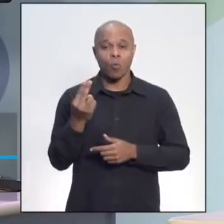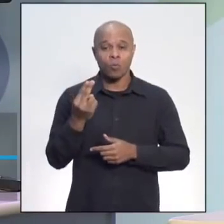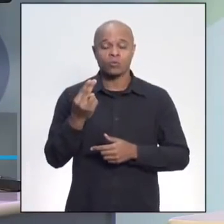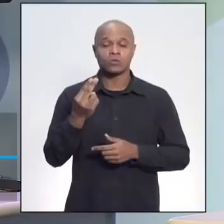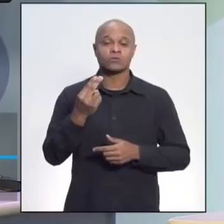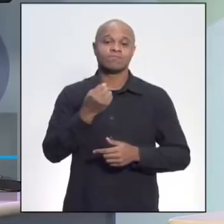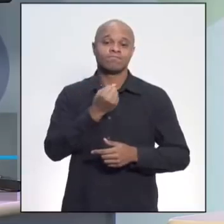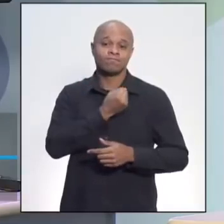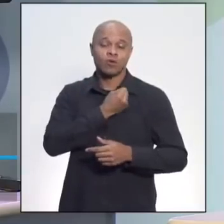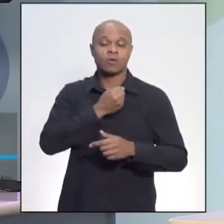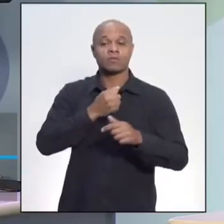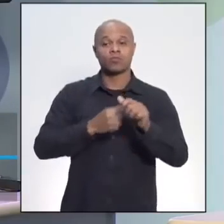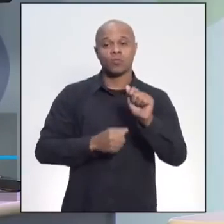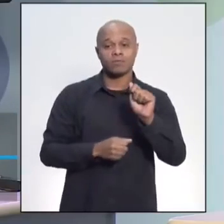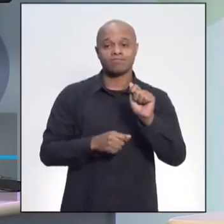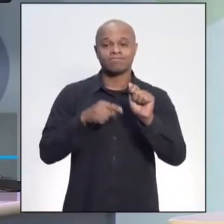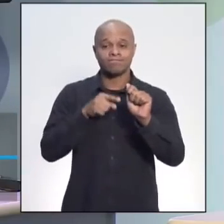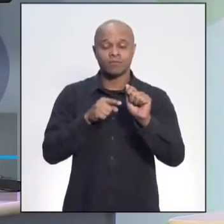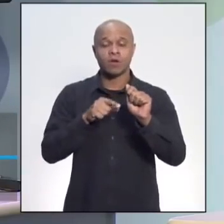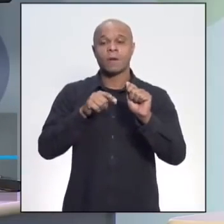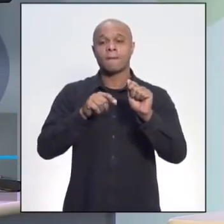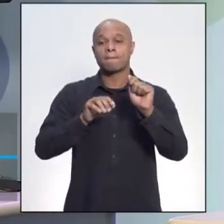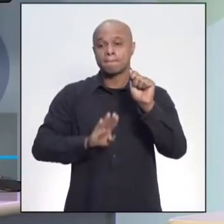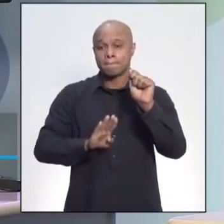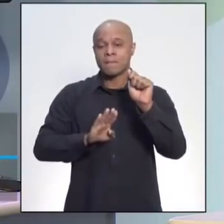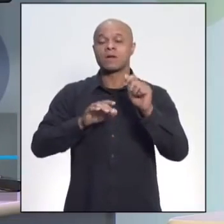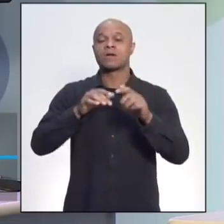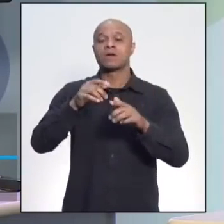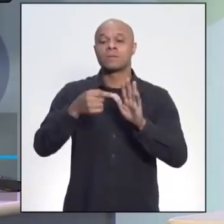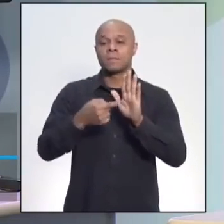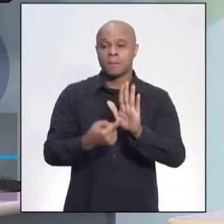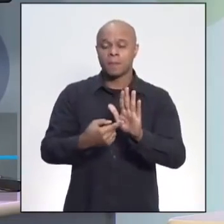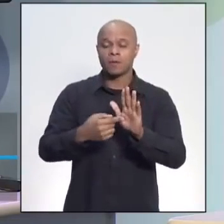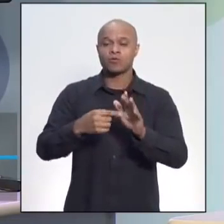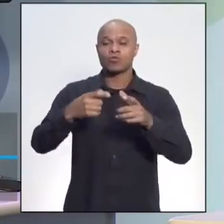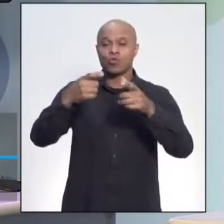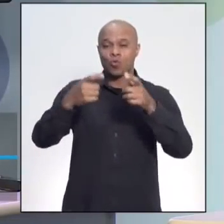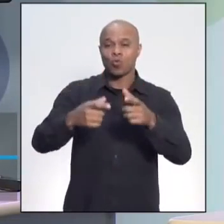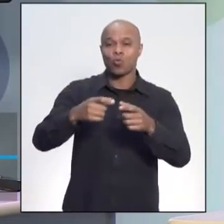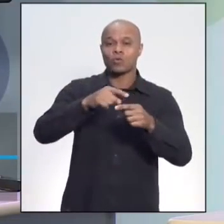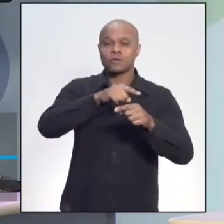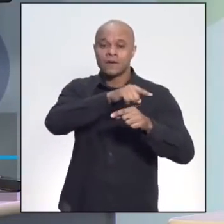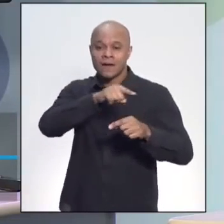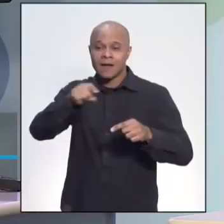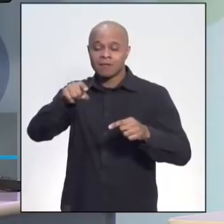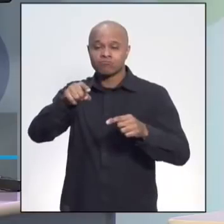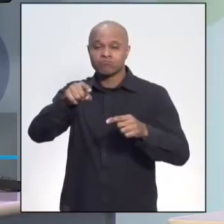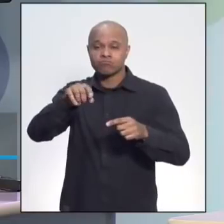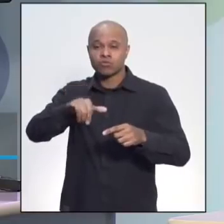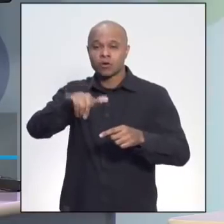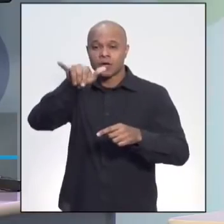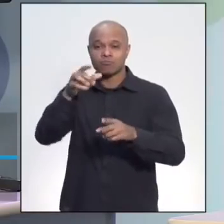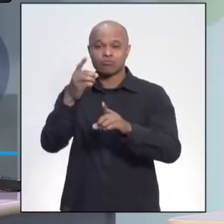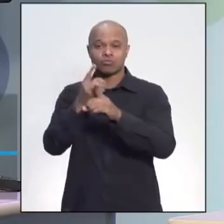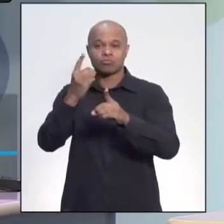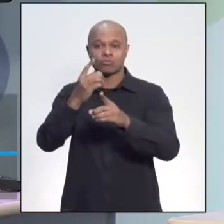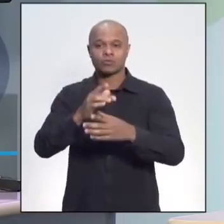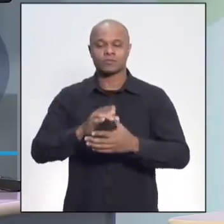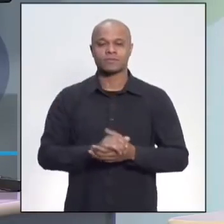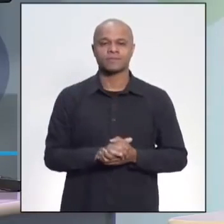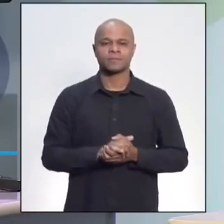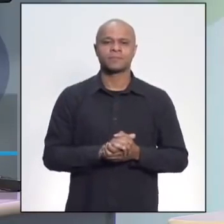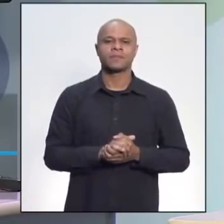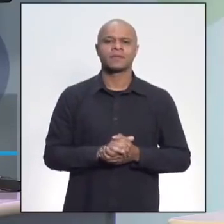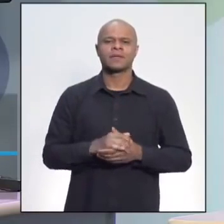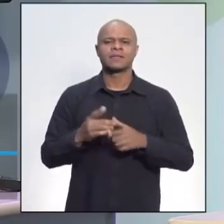para o coeficiente A. E o coeficiente B indica onde a nossa reta cruza o eixo Y. Bom, falei do A, mas